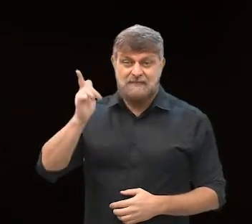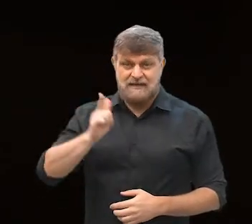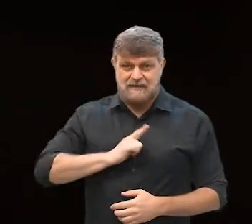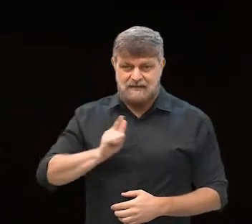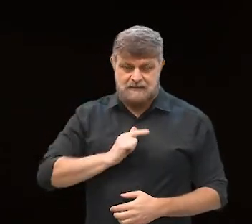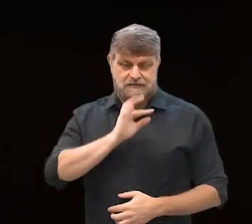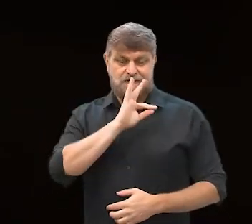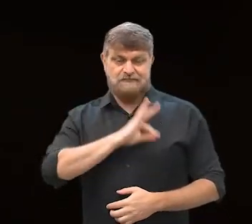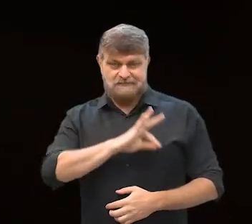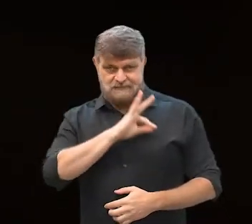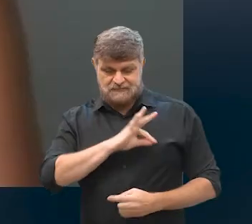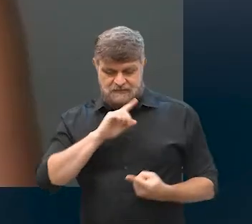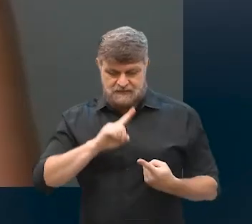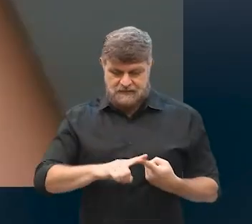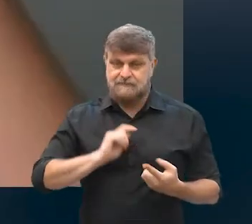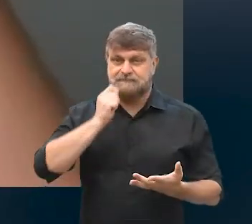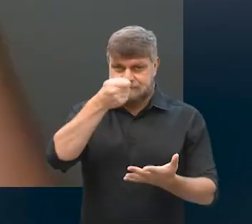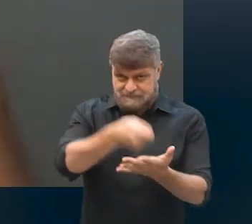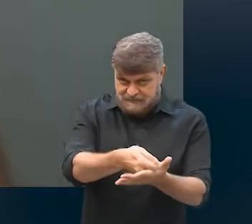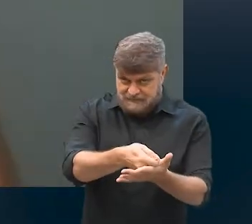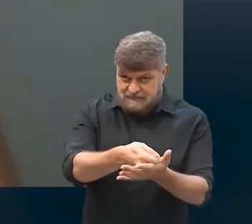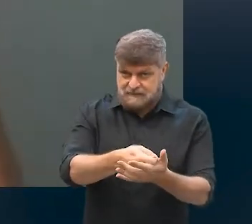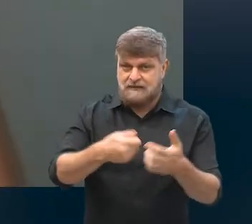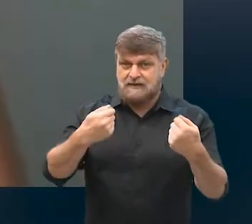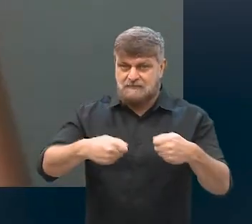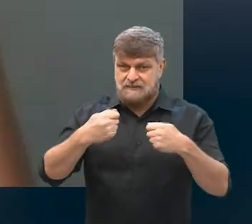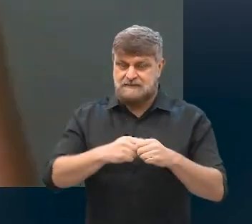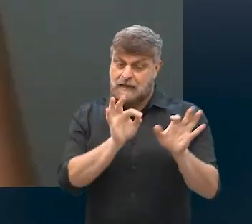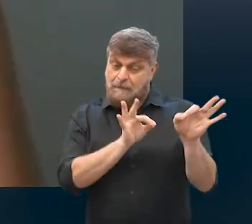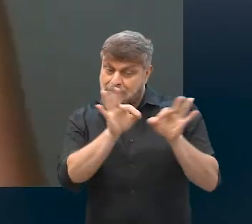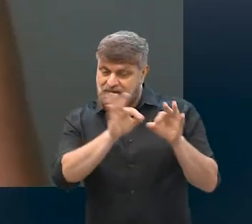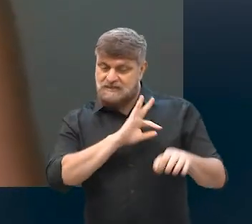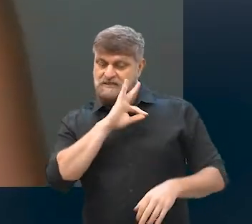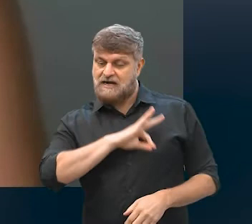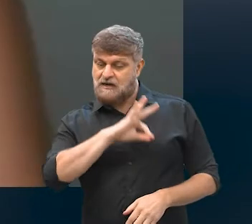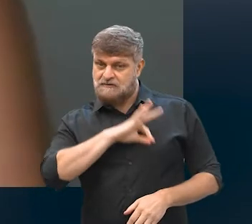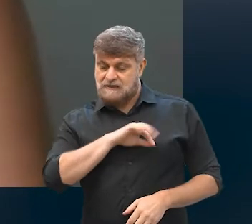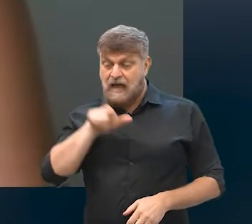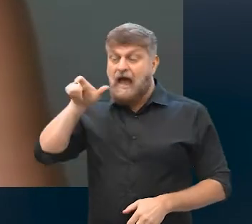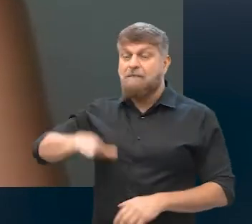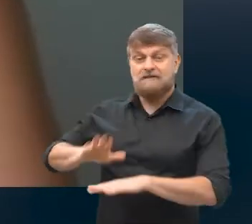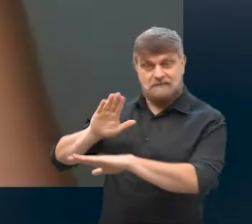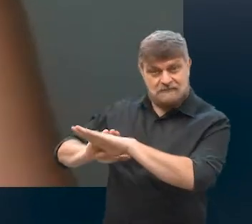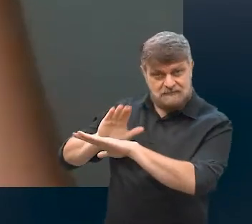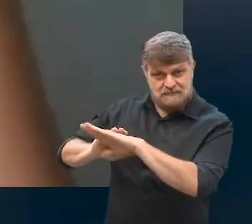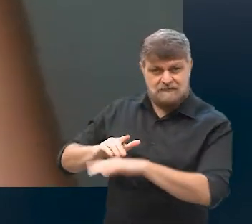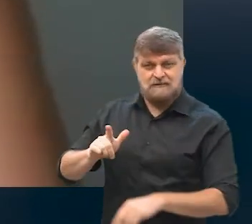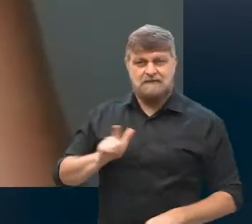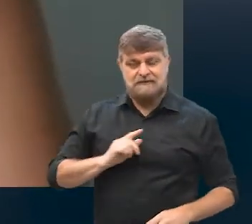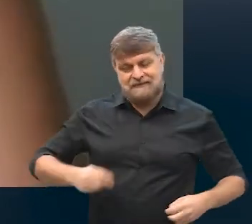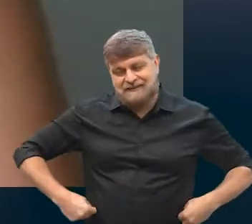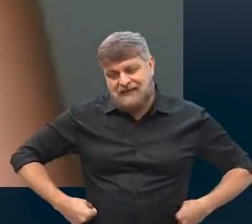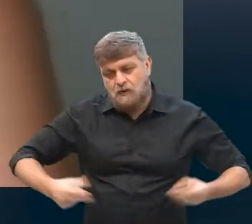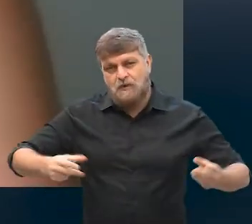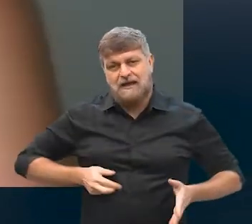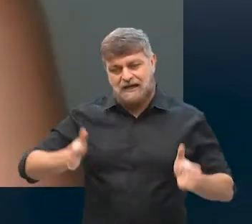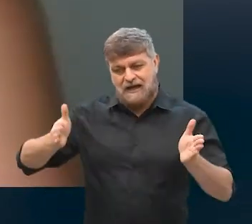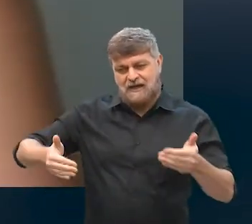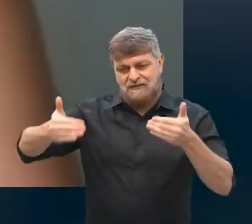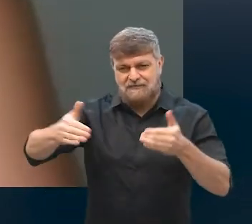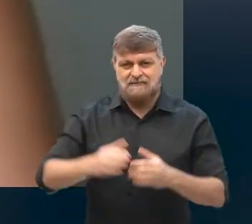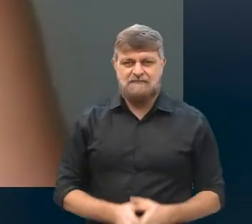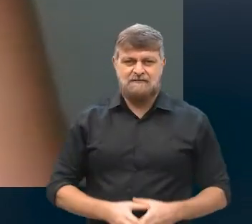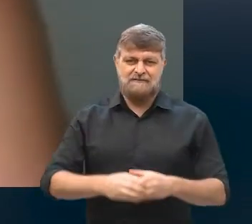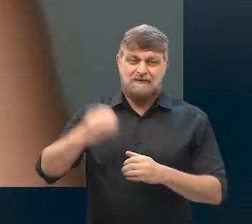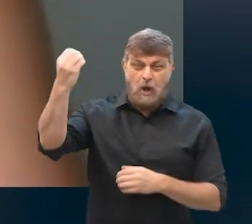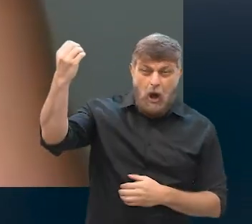do salário da pessoa, né? A gente tem que pensar em planejar o salário de quem está trabalhando, o custo daquele espaço, do gás,